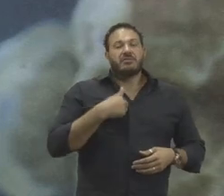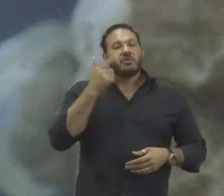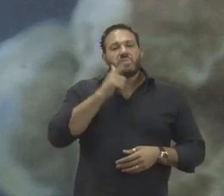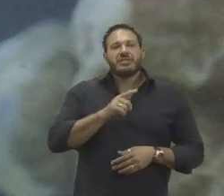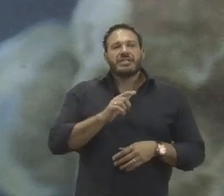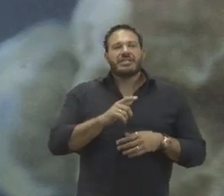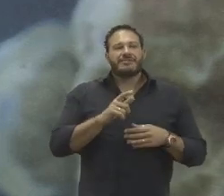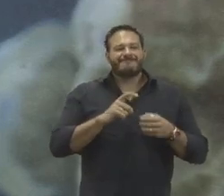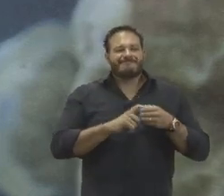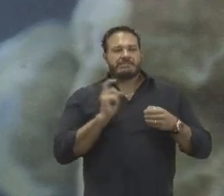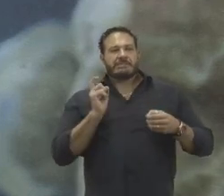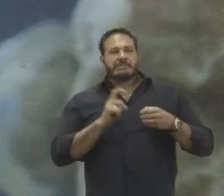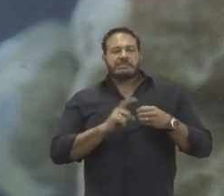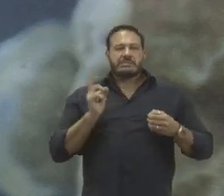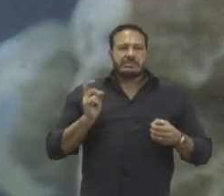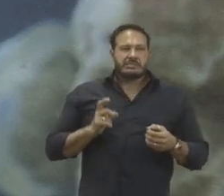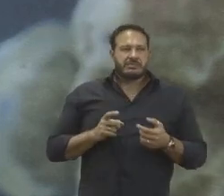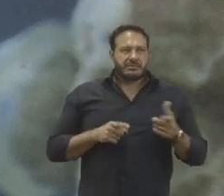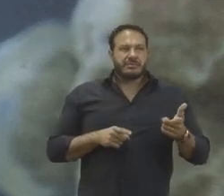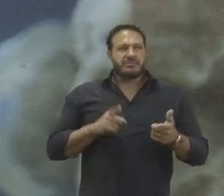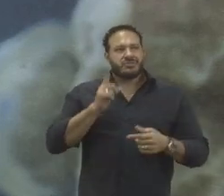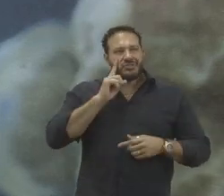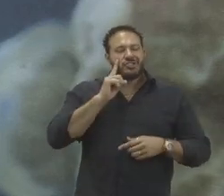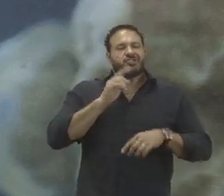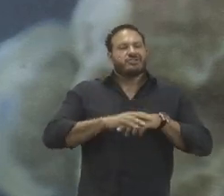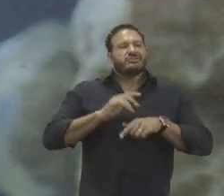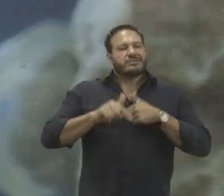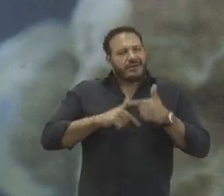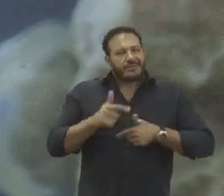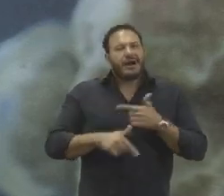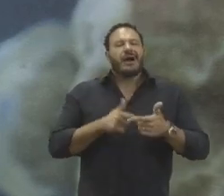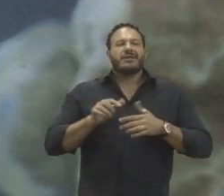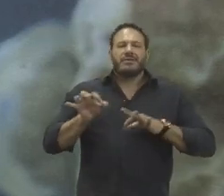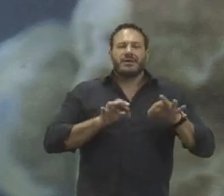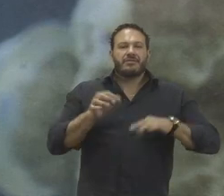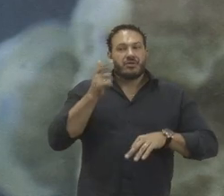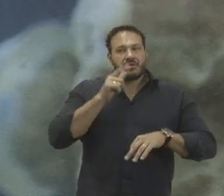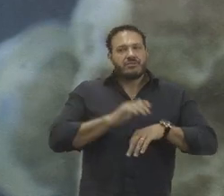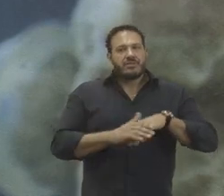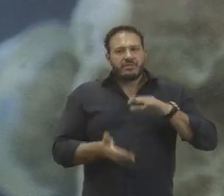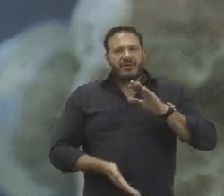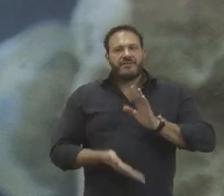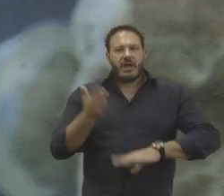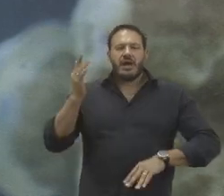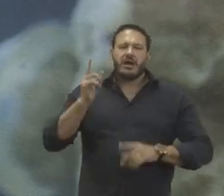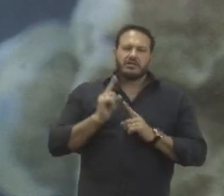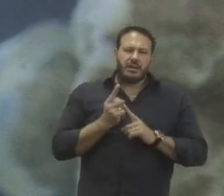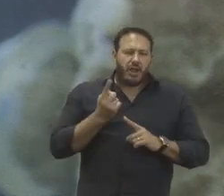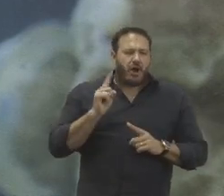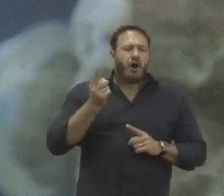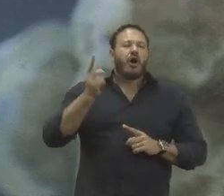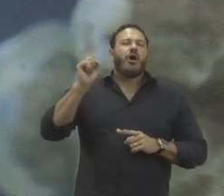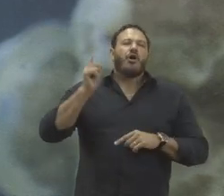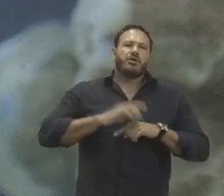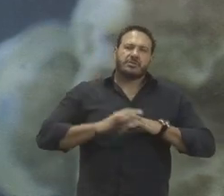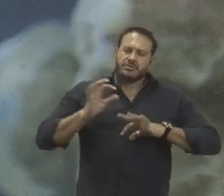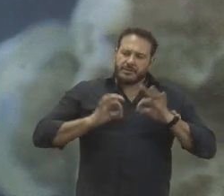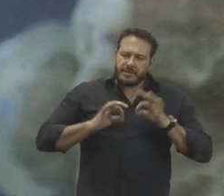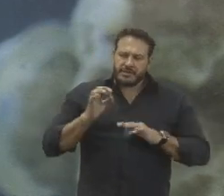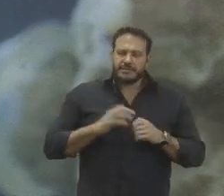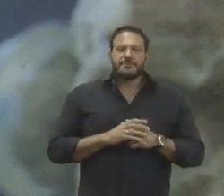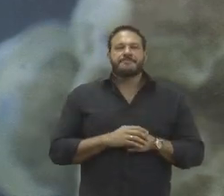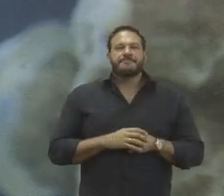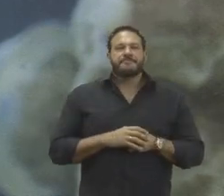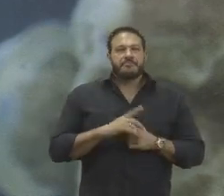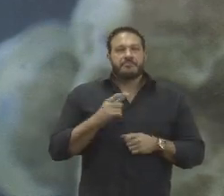desvencilhar do vamos dizer do do dia a dia da rotina para fazer uma viagem como essa que é mais longa exige mais preparação e tal e